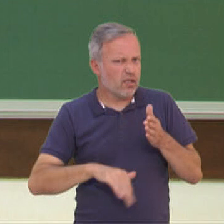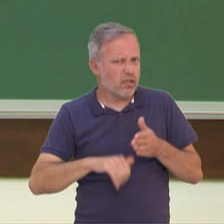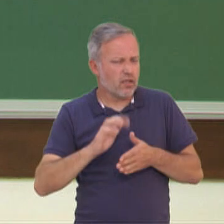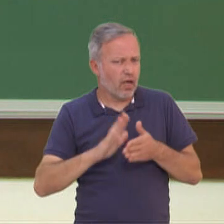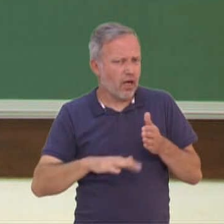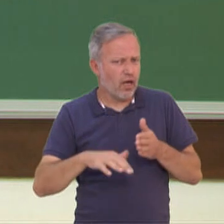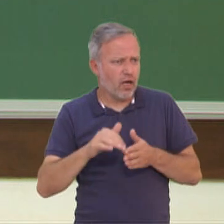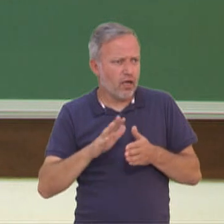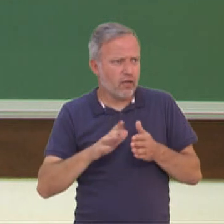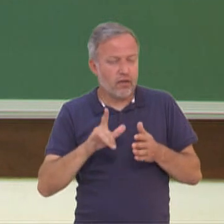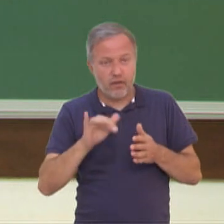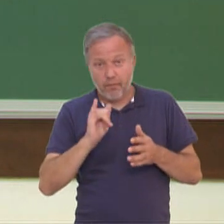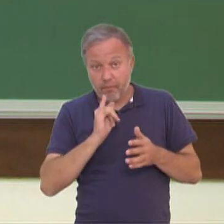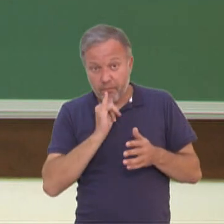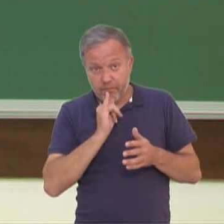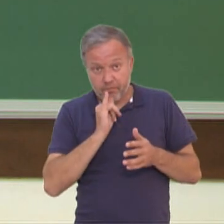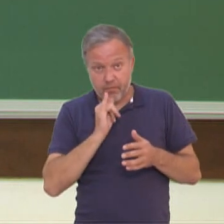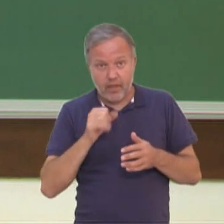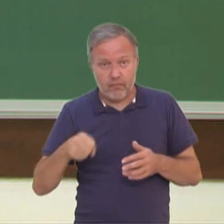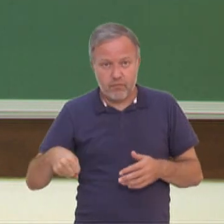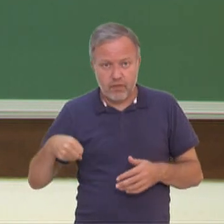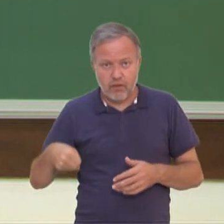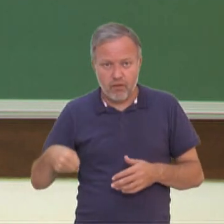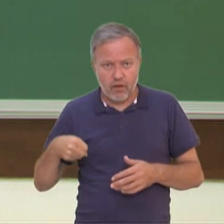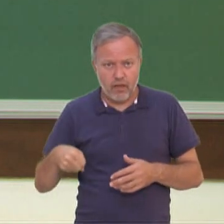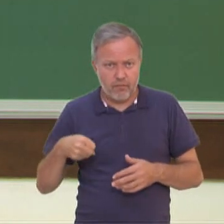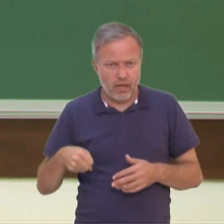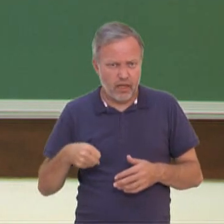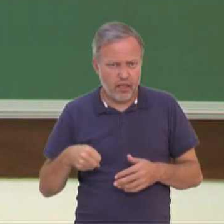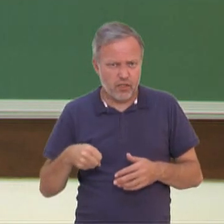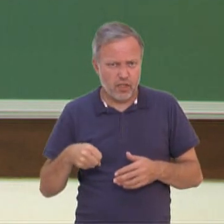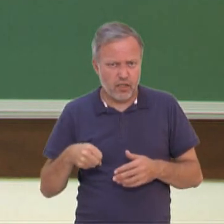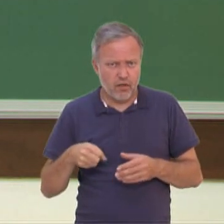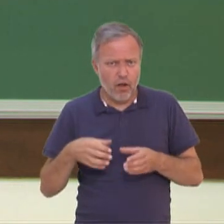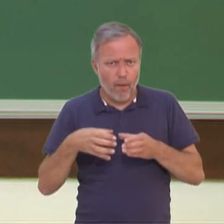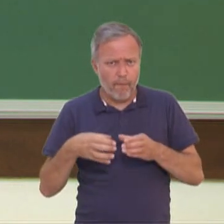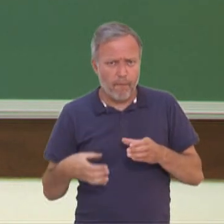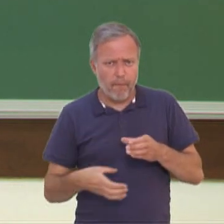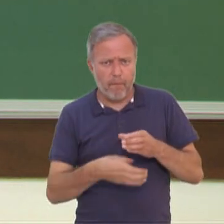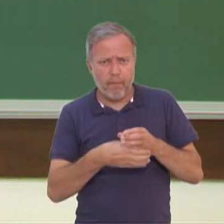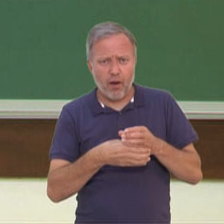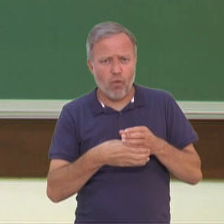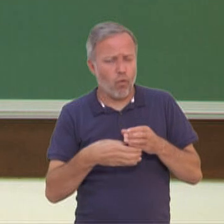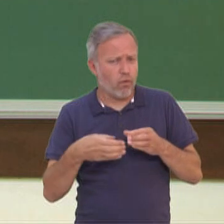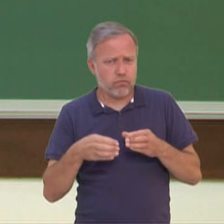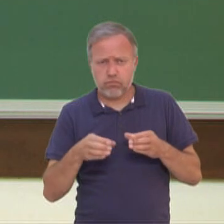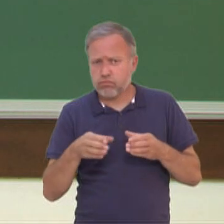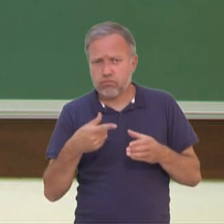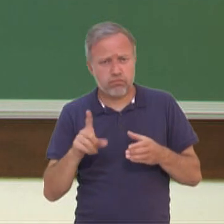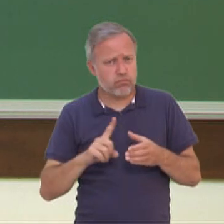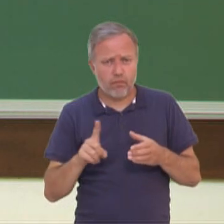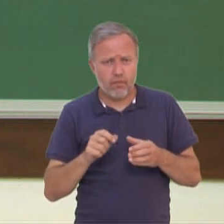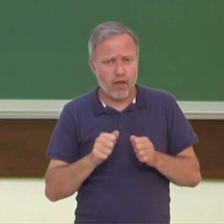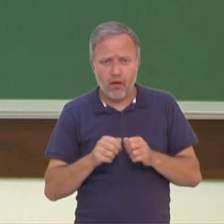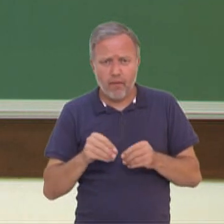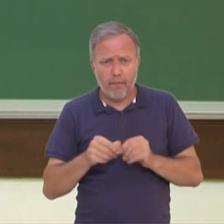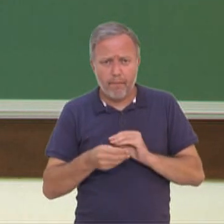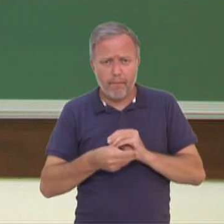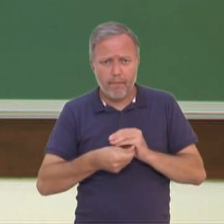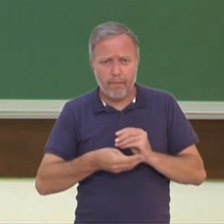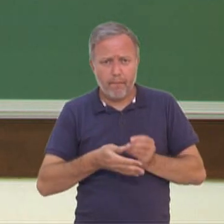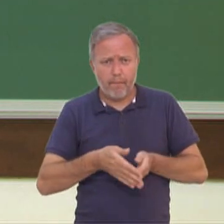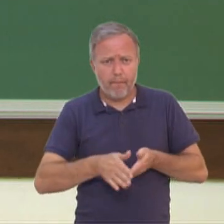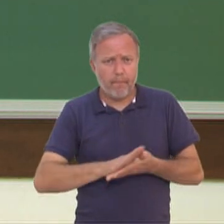sacolinha plástica, embalagem? Não vai. Então presta atenção, tanto pela virtude dos fungos, tanto para a maneira que você trata